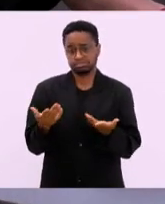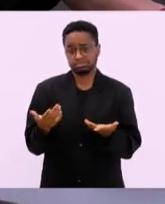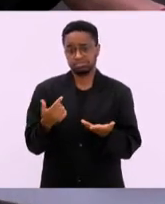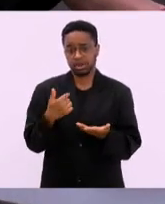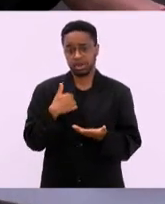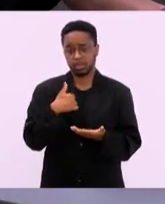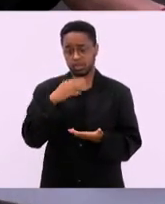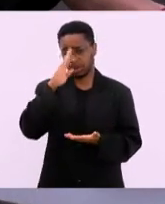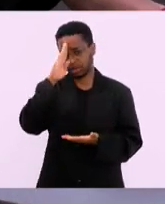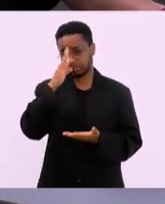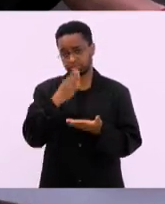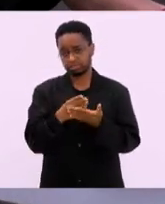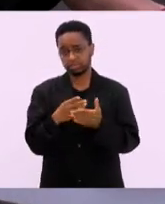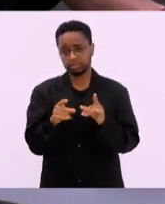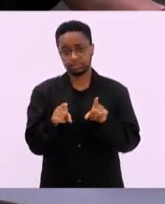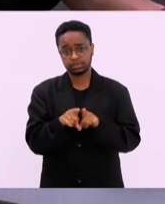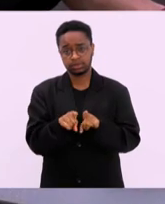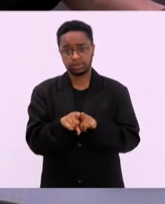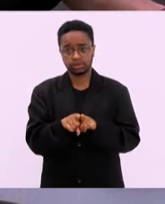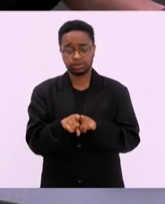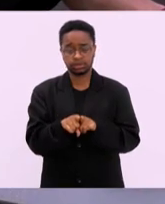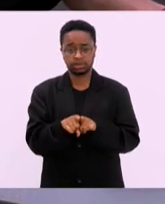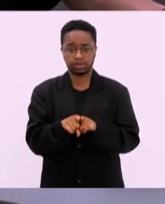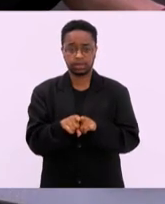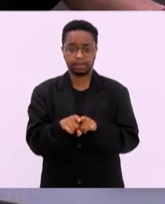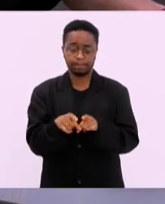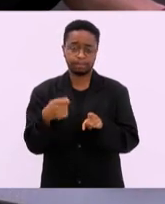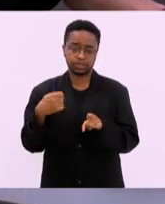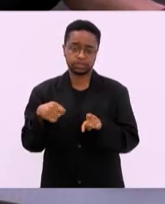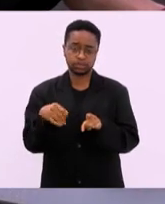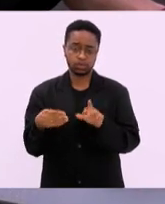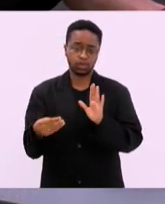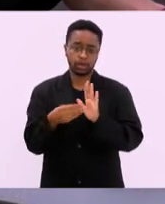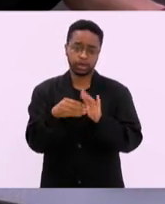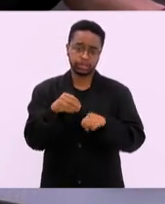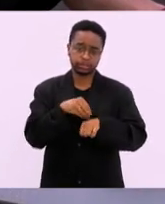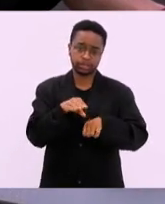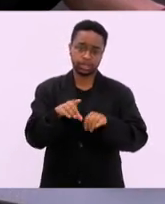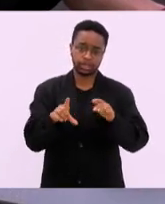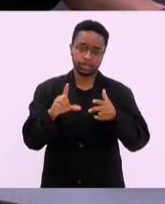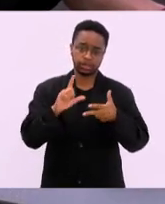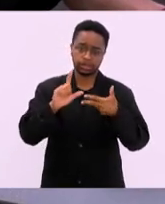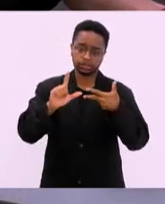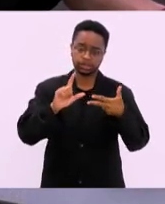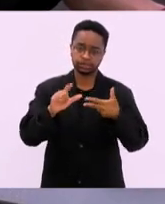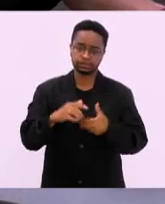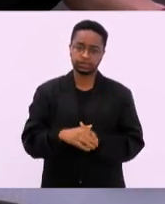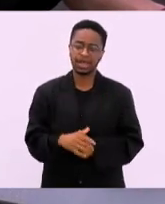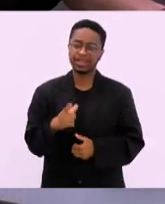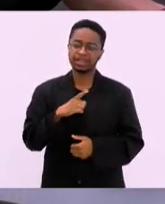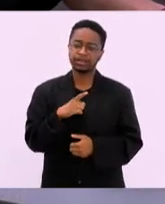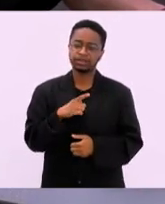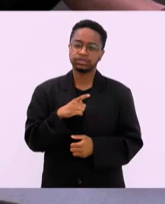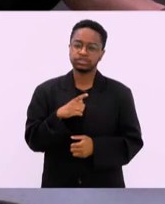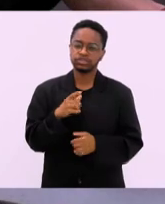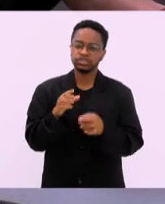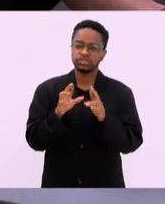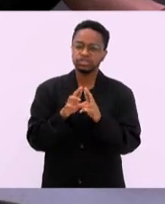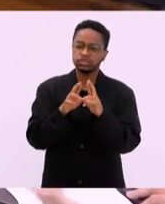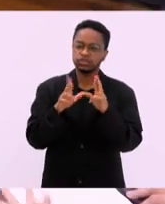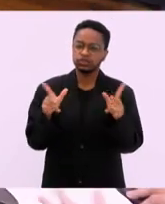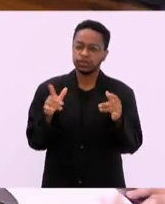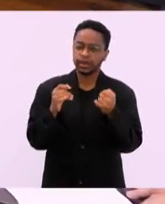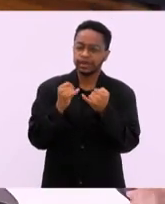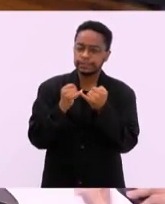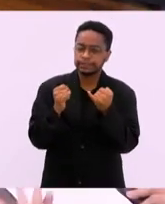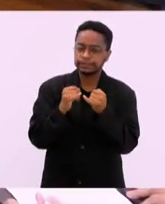também. Existe uma sutil. Devia ser indicação legislativa. Existe uma sutil diferença, deputado Luiz Paulo. Porque também não tem